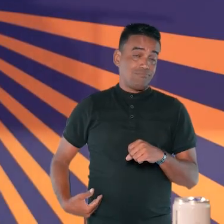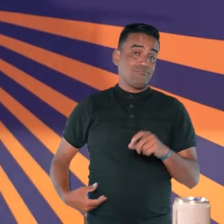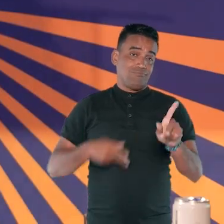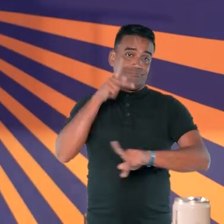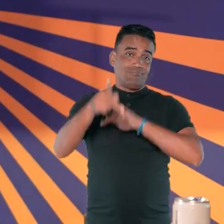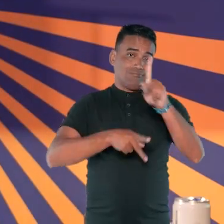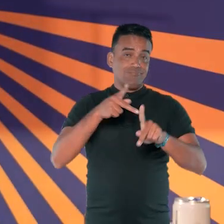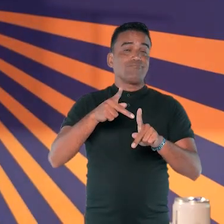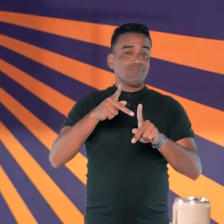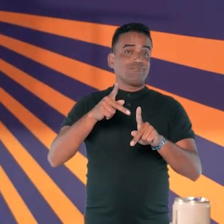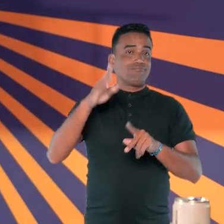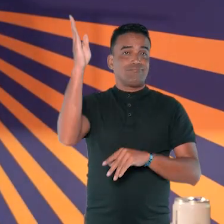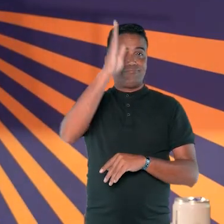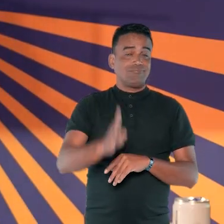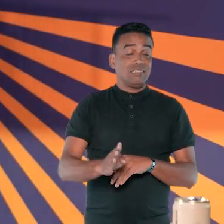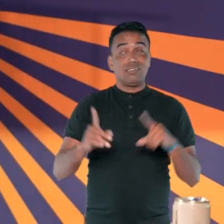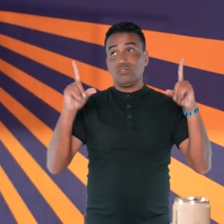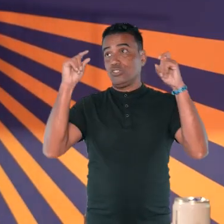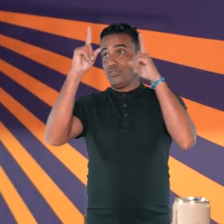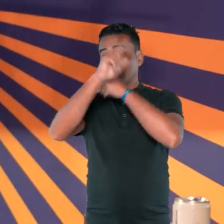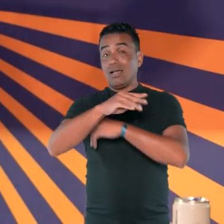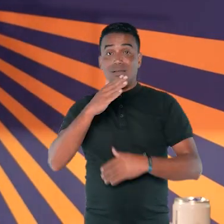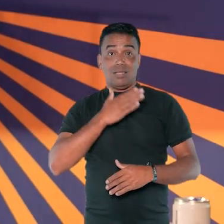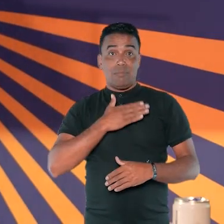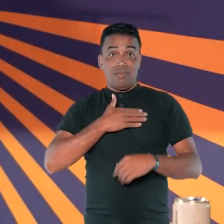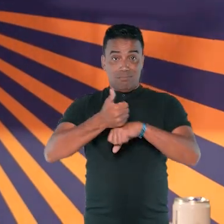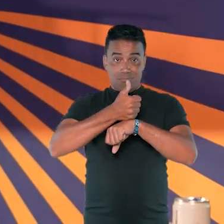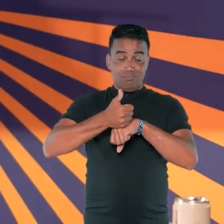as dificuldades que se tem para os desempenhos que a gente tem hoje,